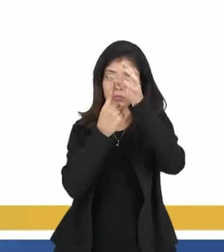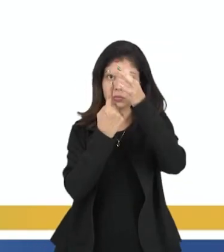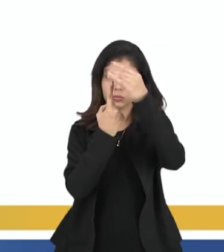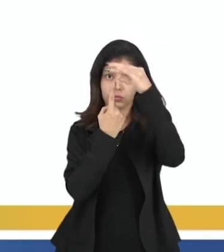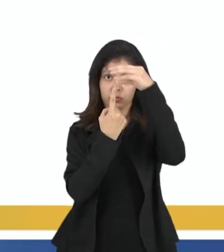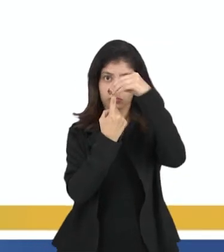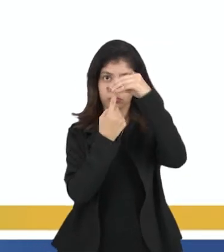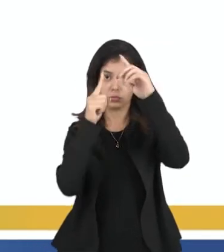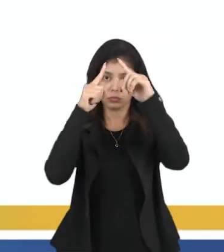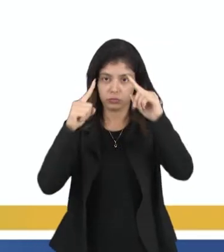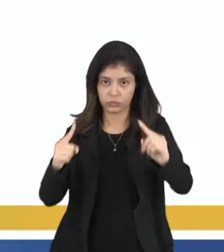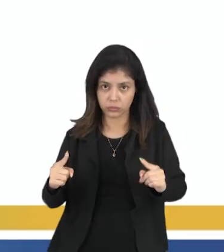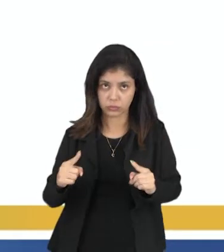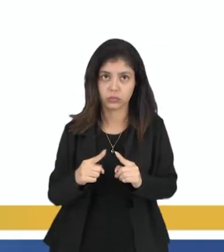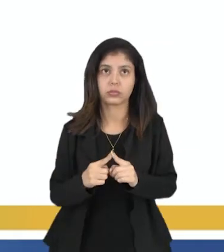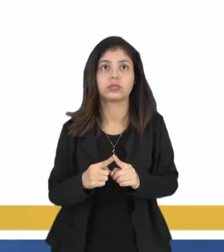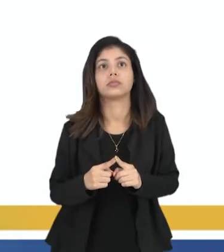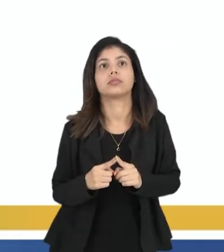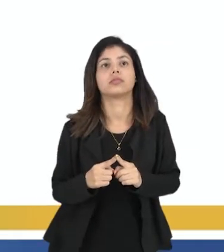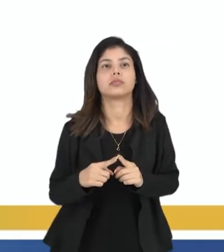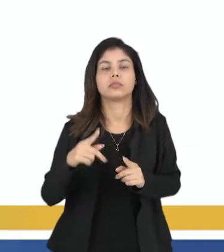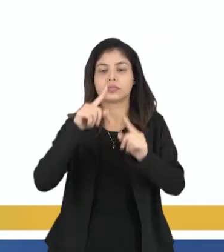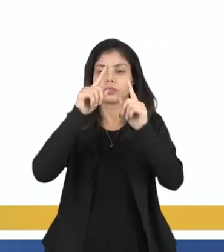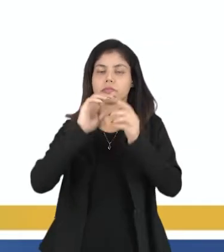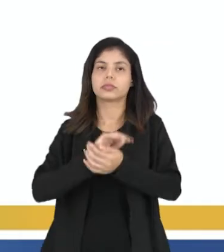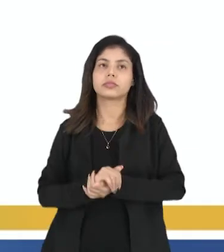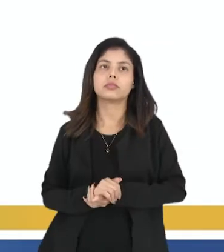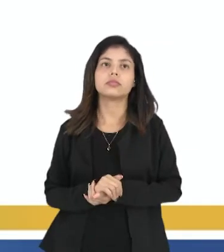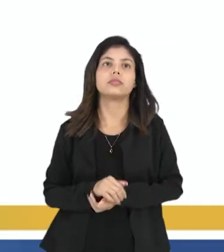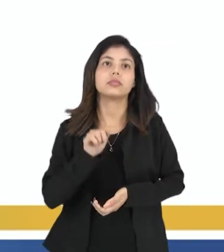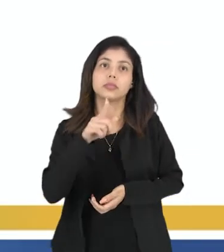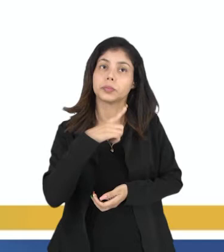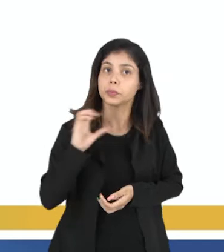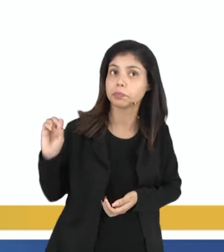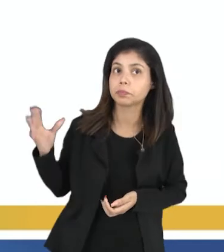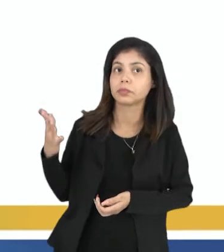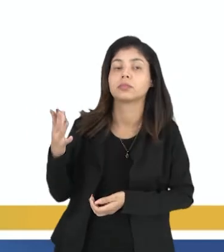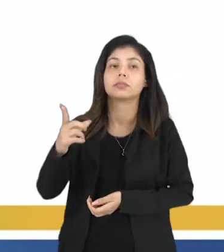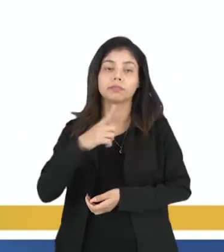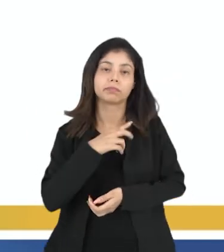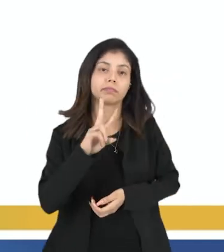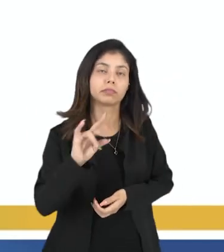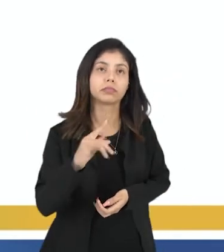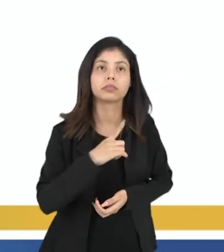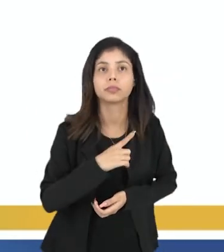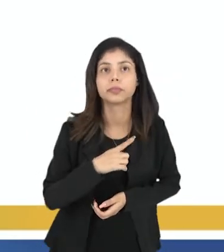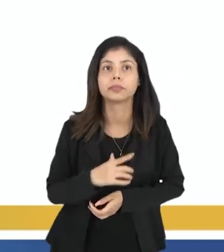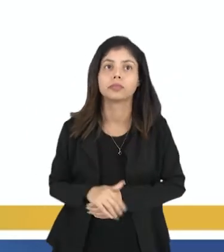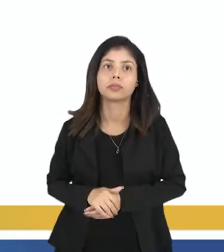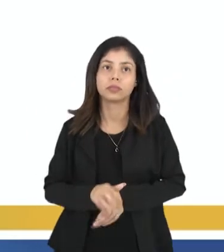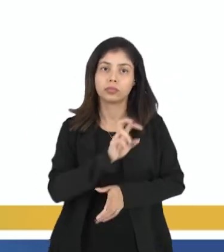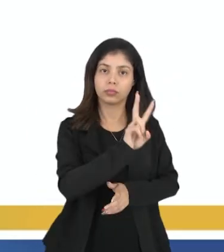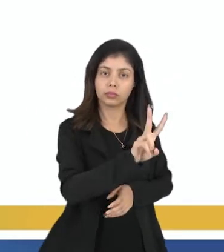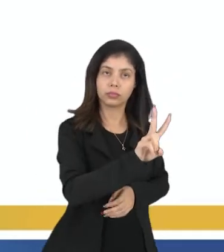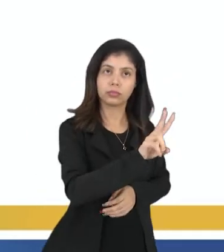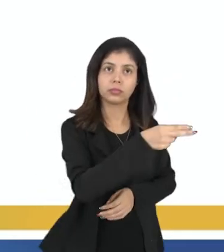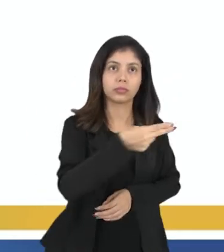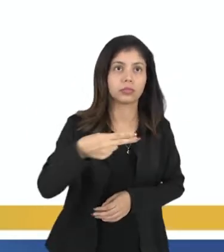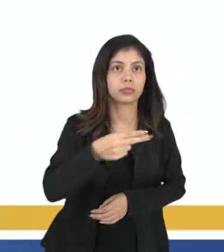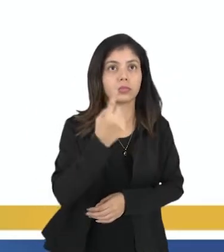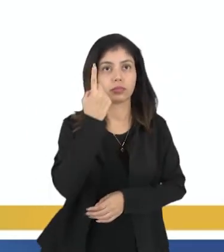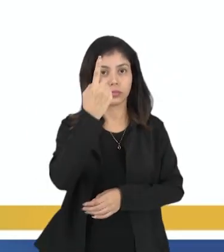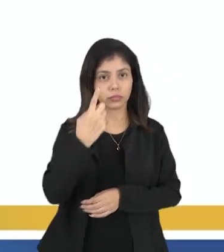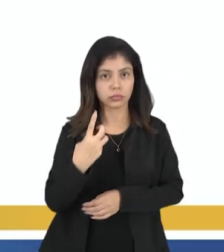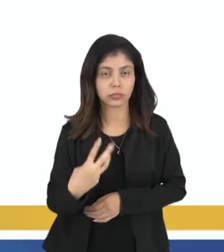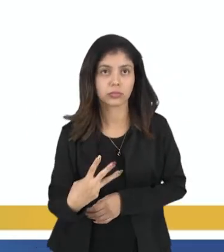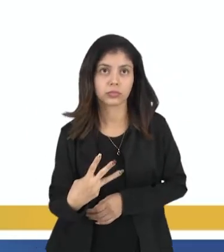nesse caso nós teremos aí a seguinte fórmula e vocês terão a o volume igual